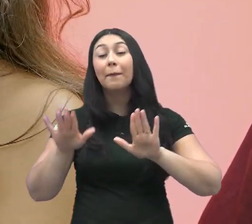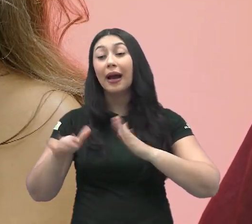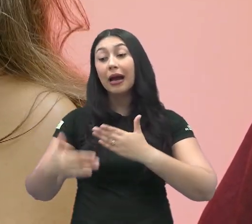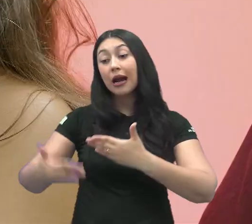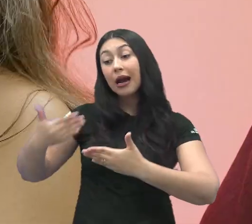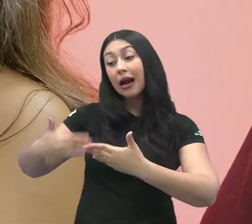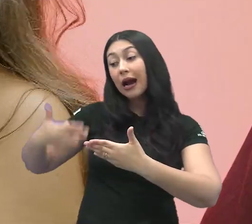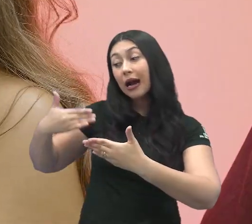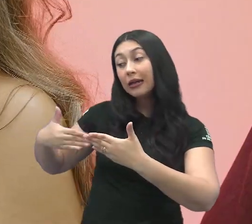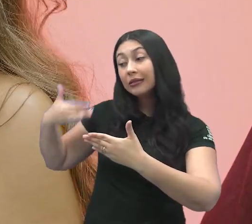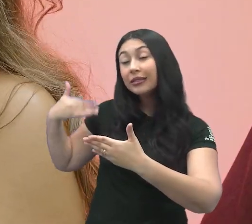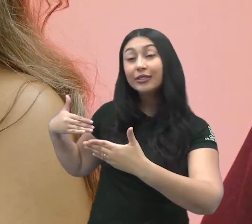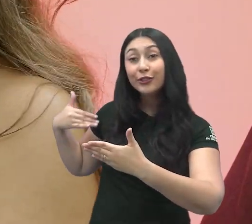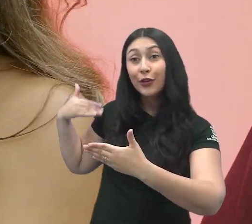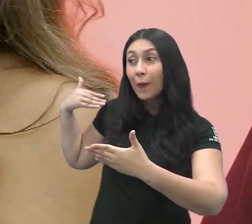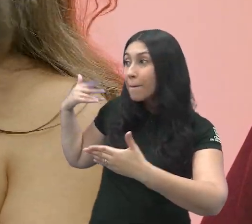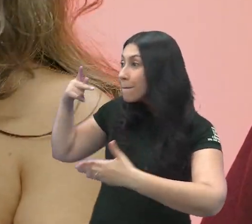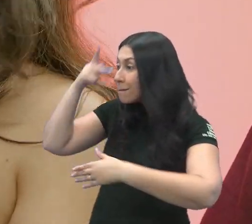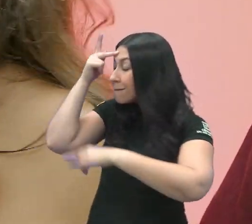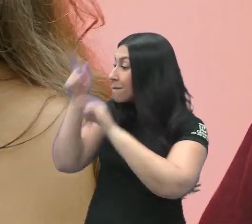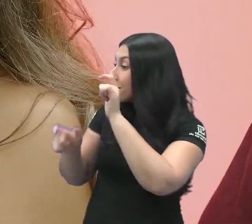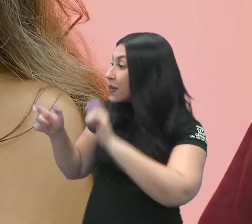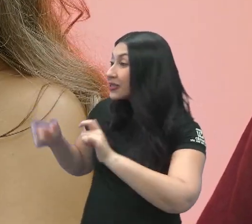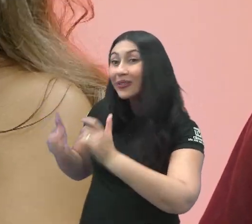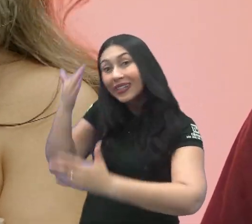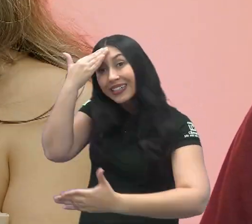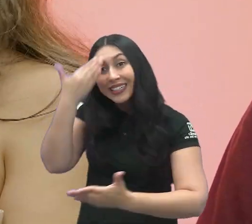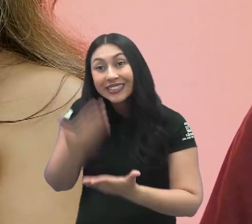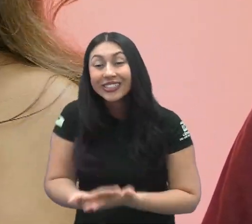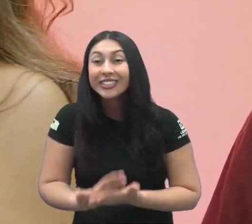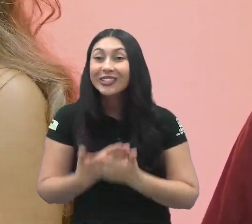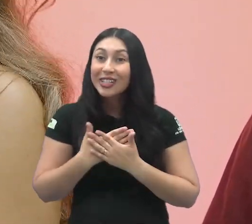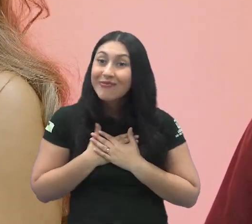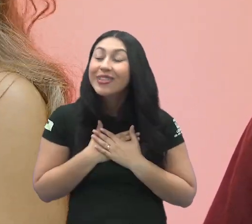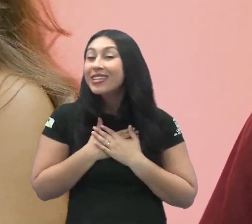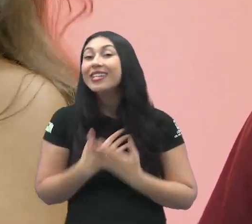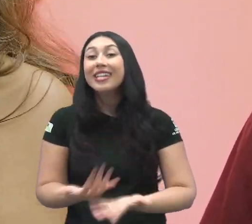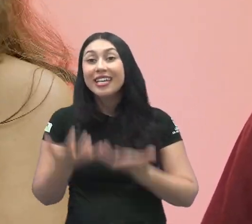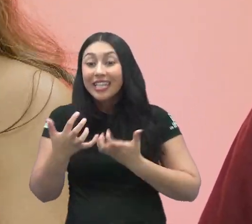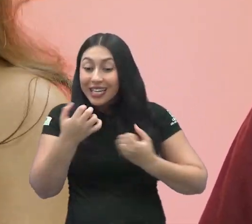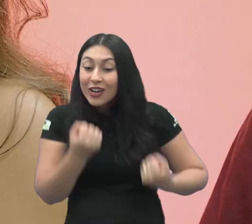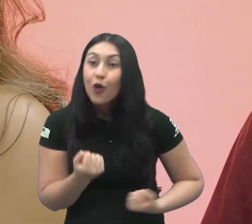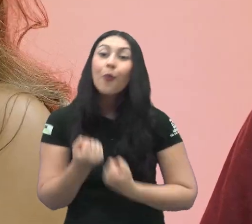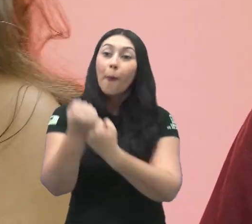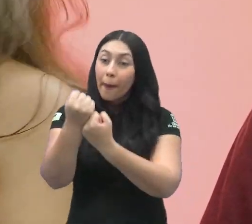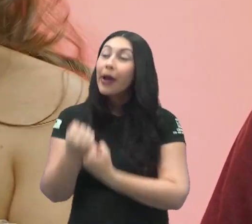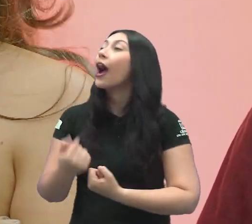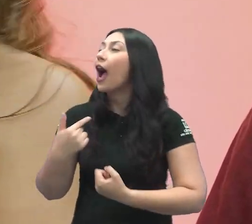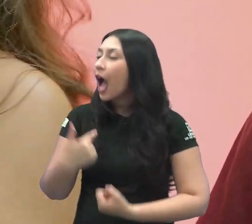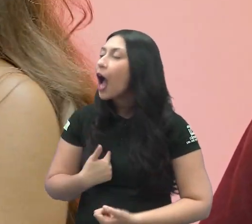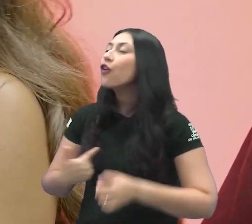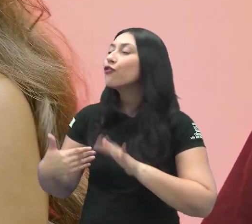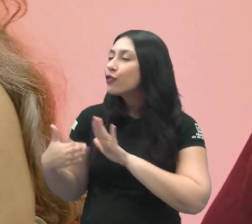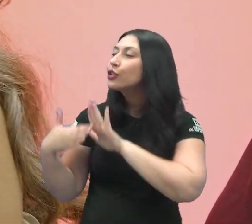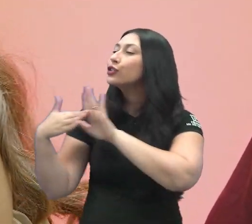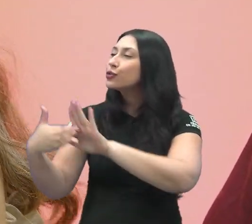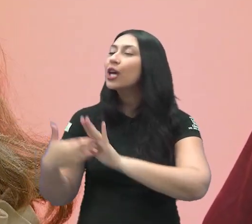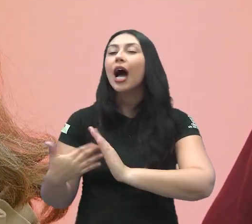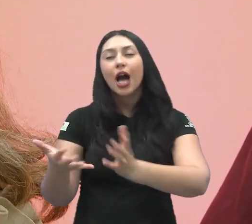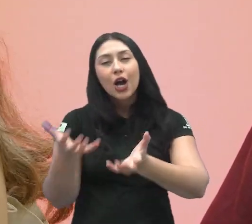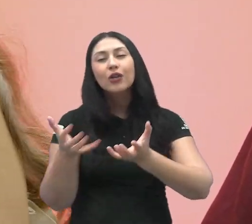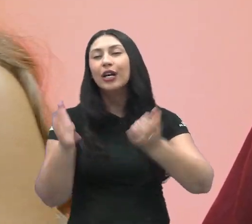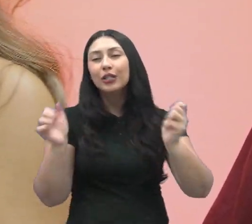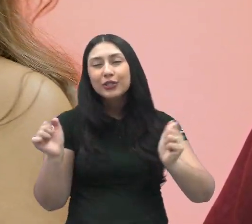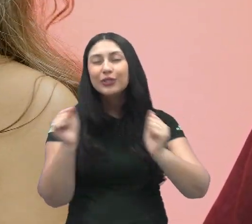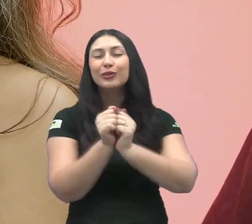eu reuni muitas pessoas que acreditam na minha música. E elas quiseram subir no palco comigo. Não, eu vou fazer uma contribuição, eu quero subir no